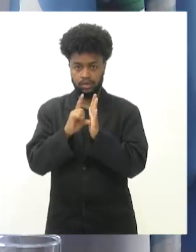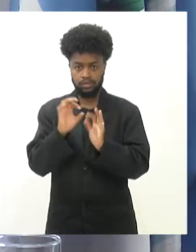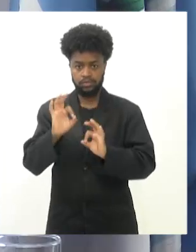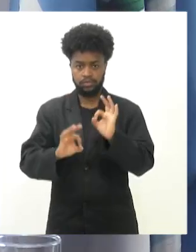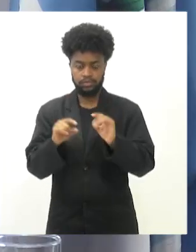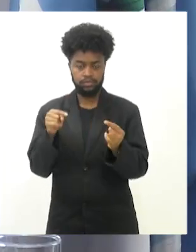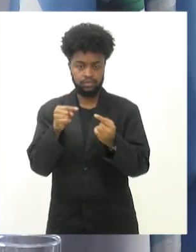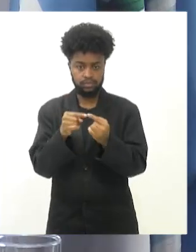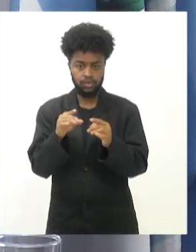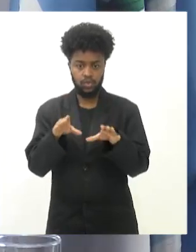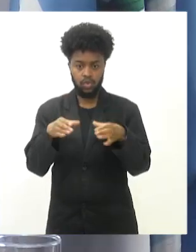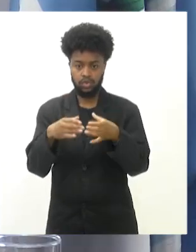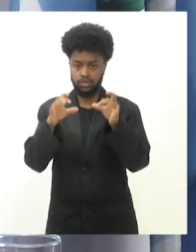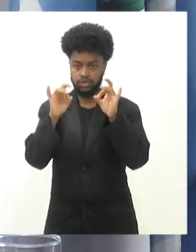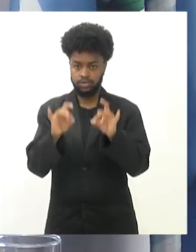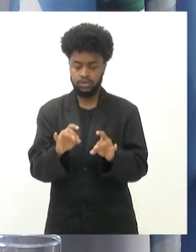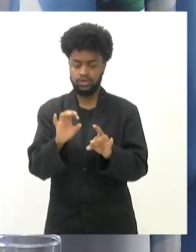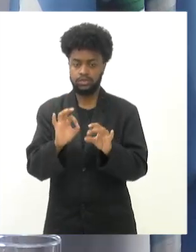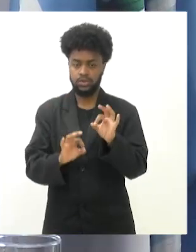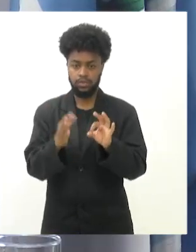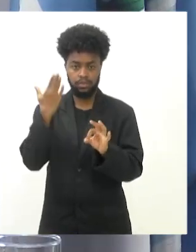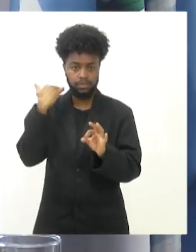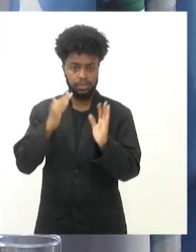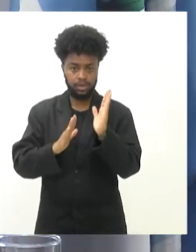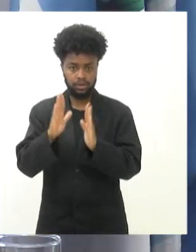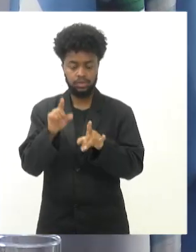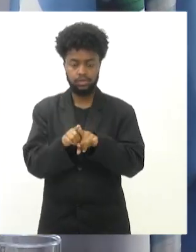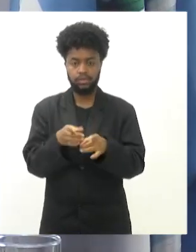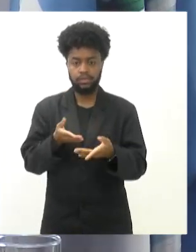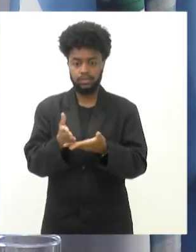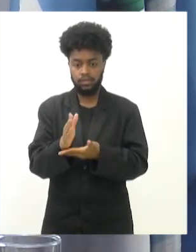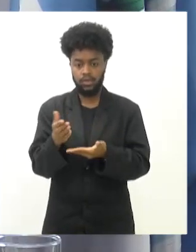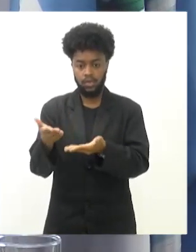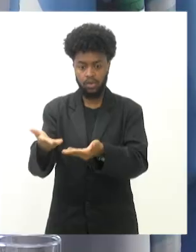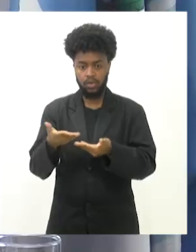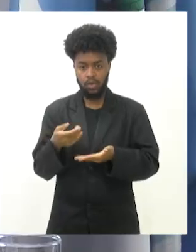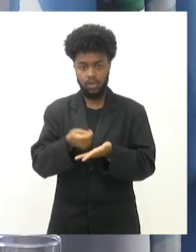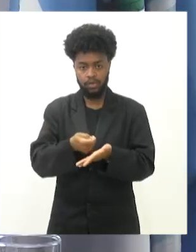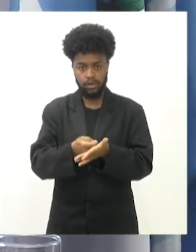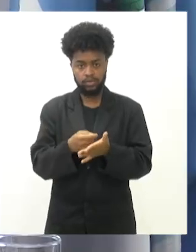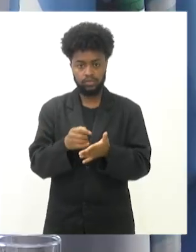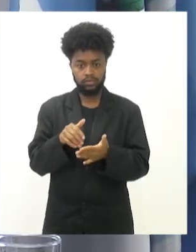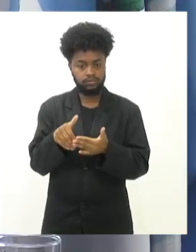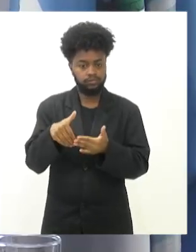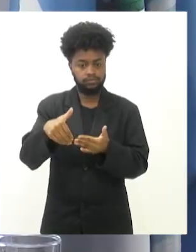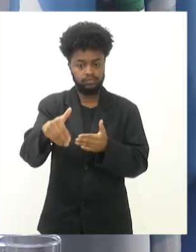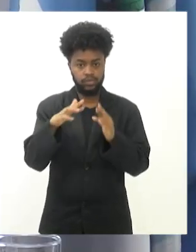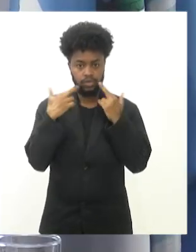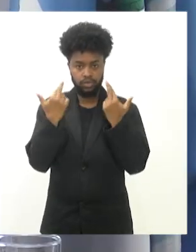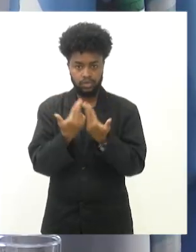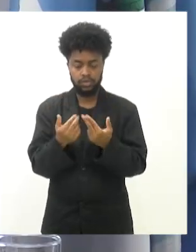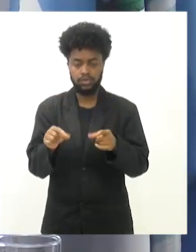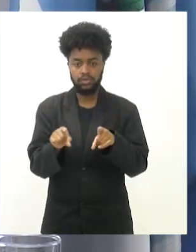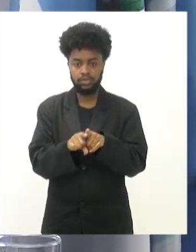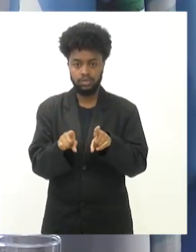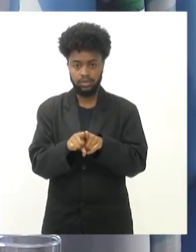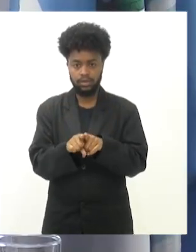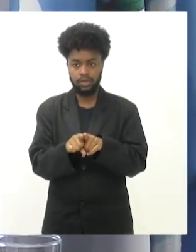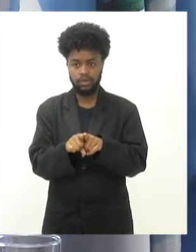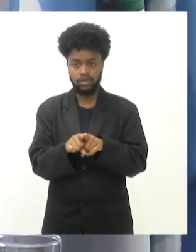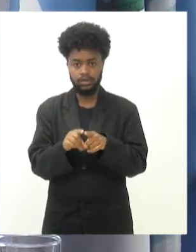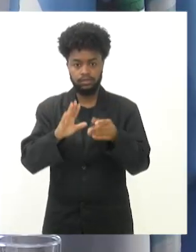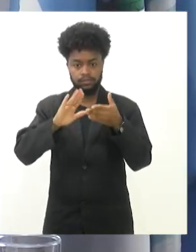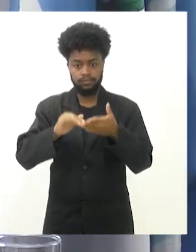fruto da comissão especial realizada à época, aprovadas as convocações para as próximas sessões e também as quebras